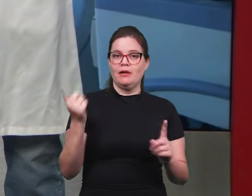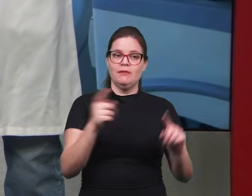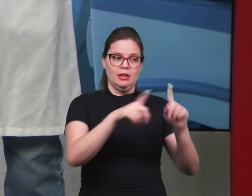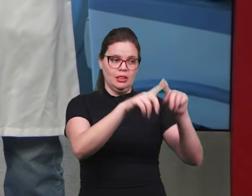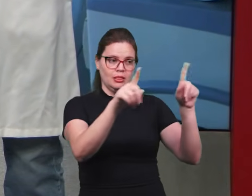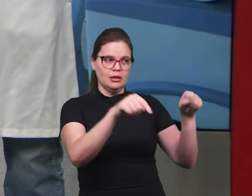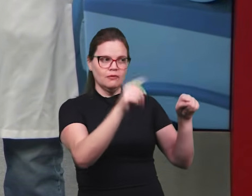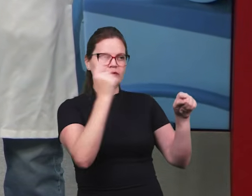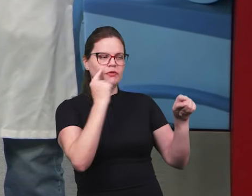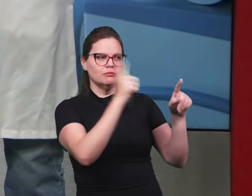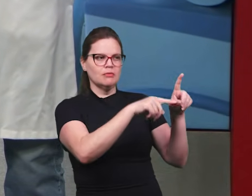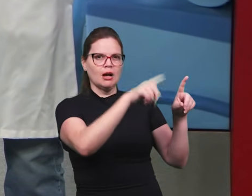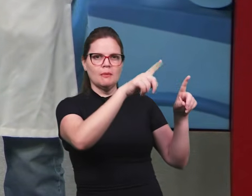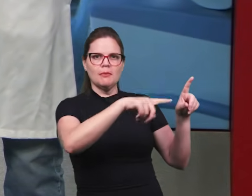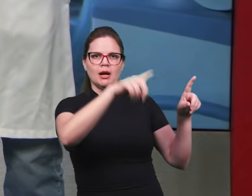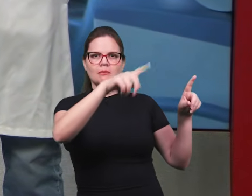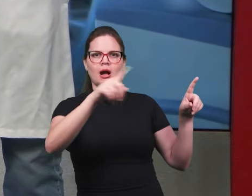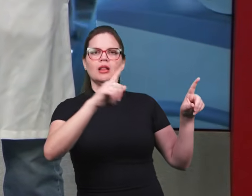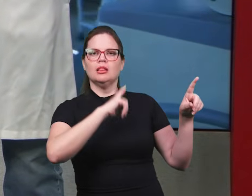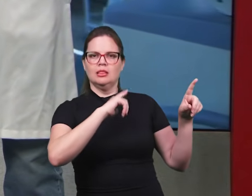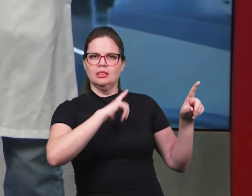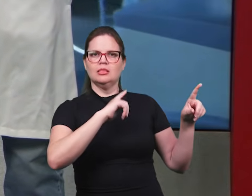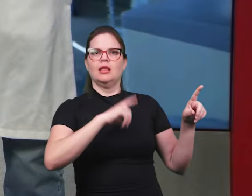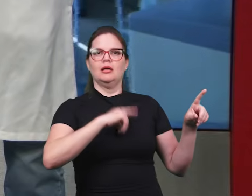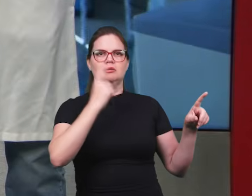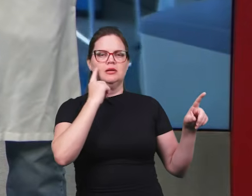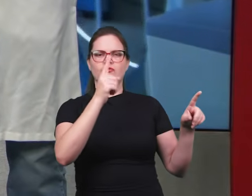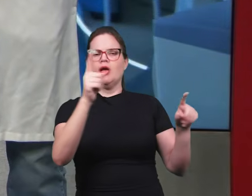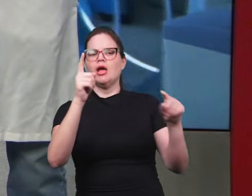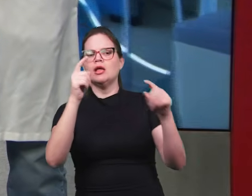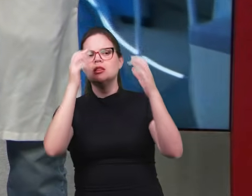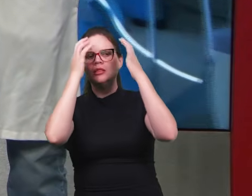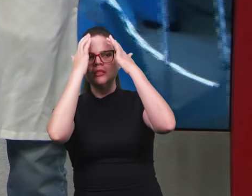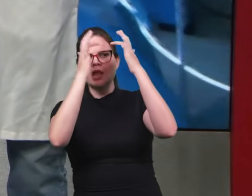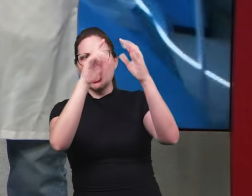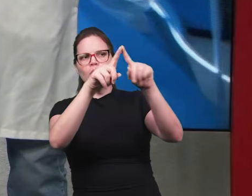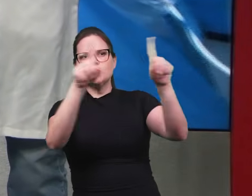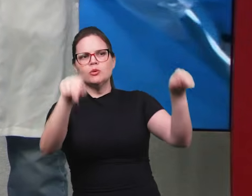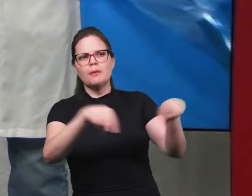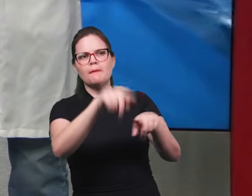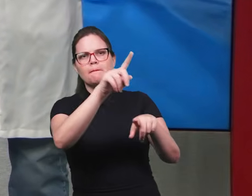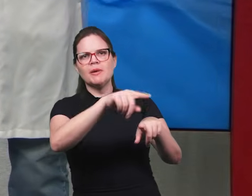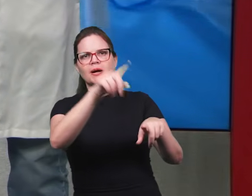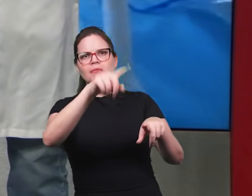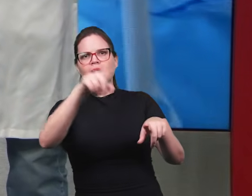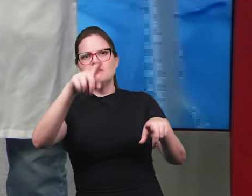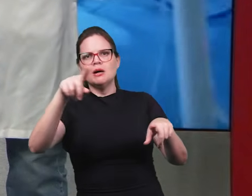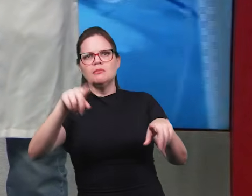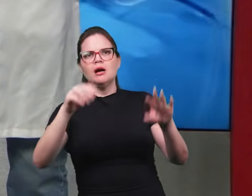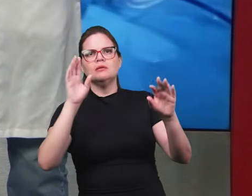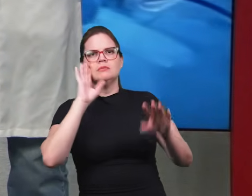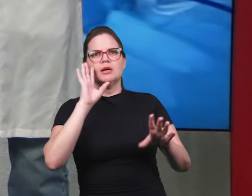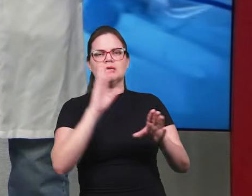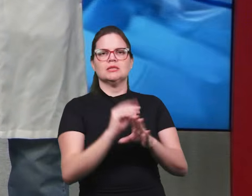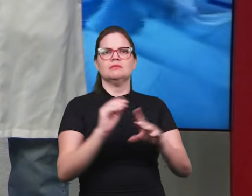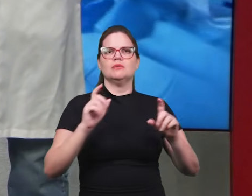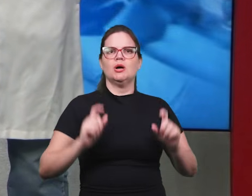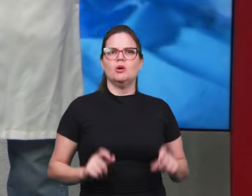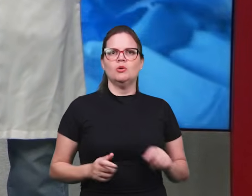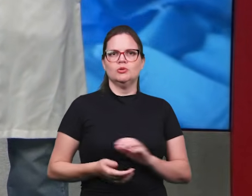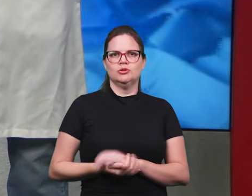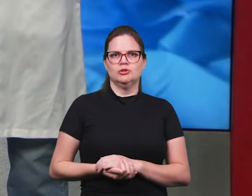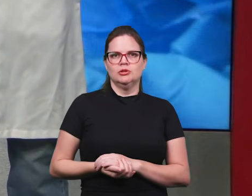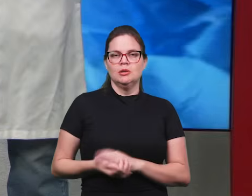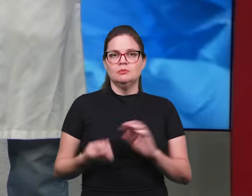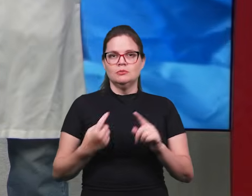ondas eletroencefalo, está sendo monitorado por um neuro, para você saber onde você está tirando o tumor exatamente